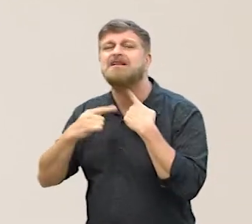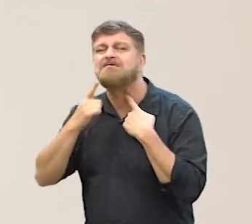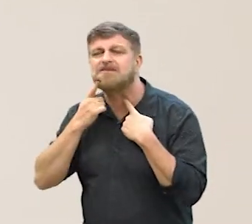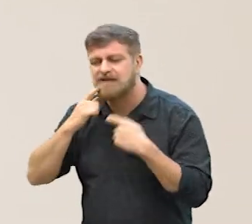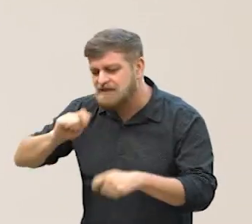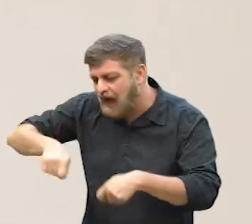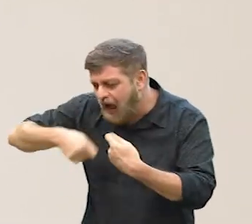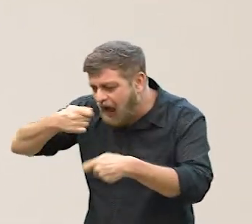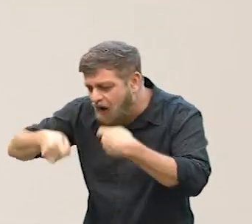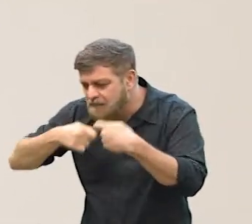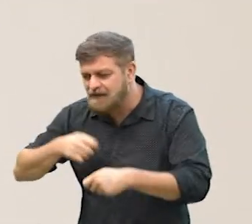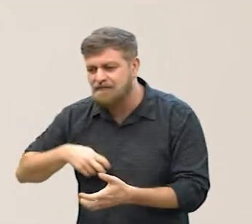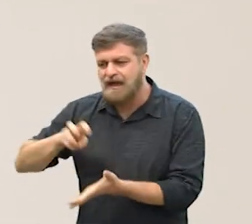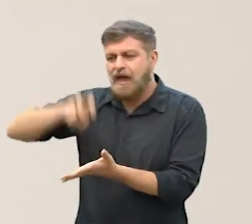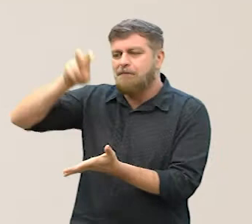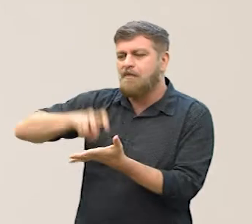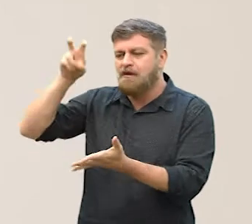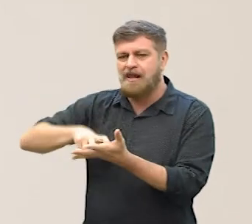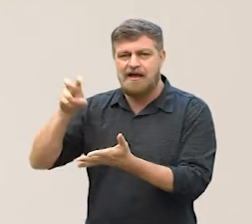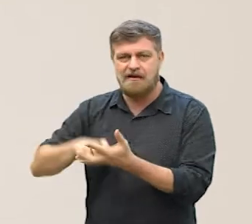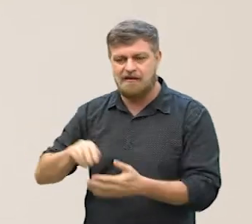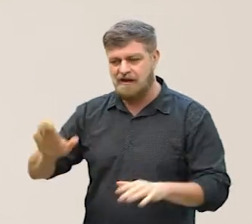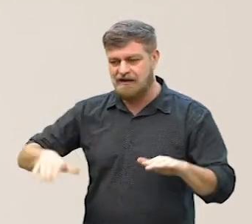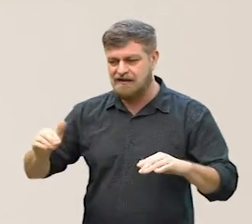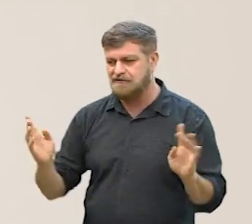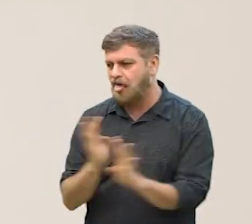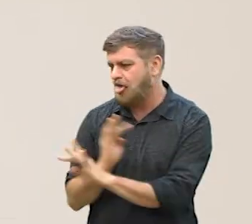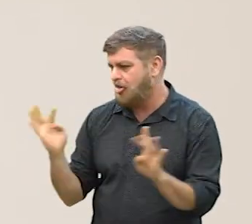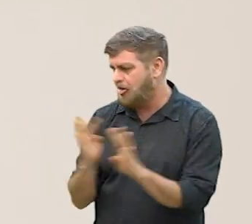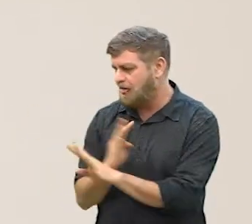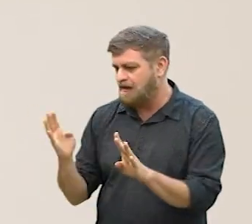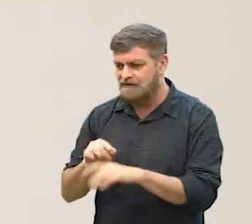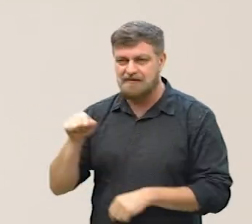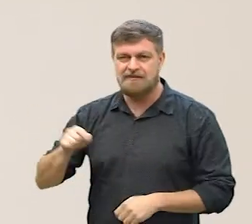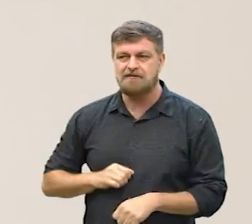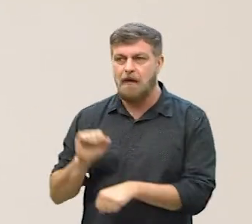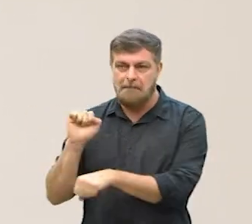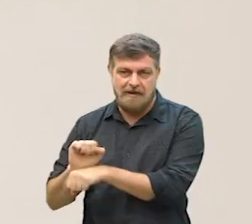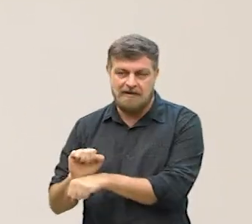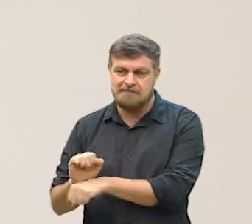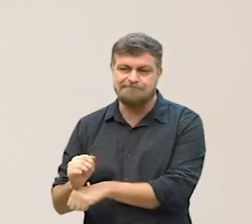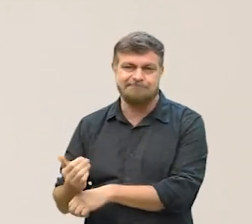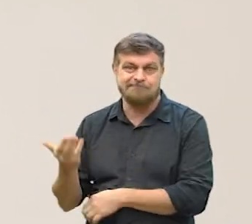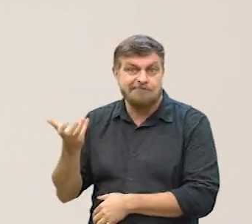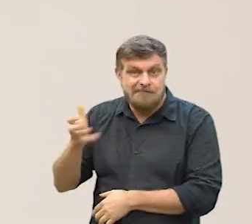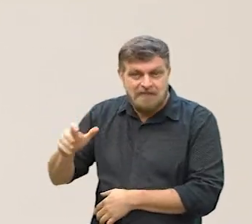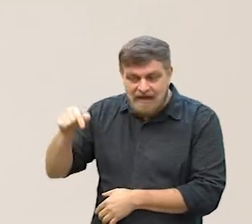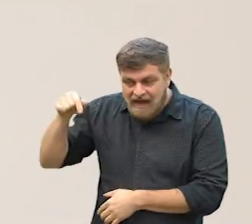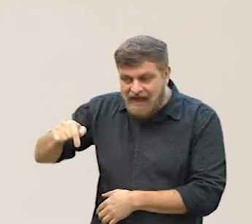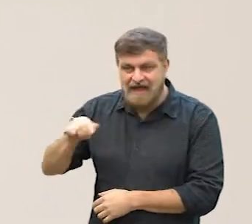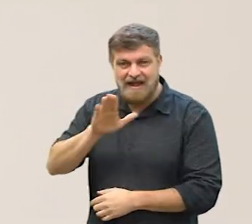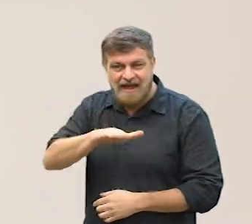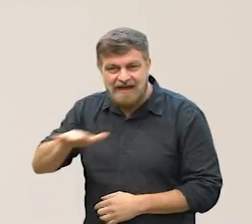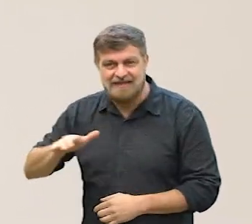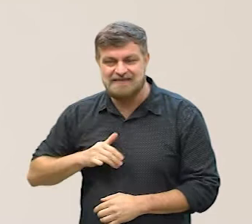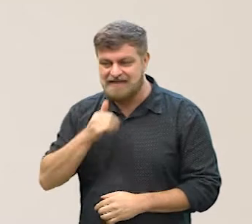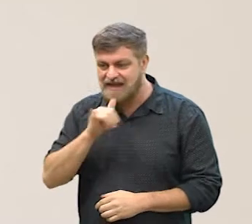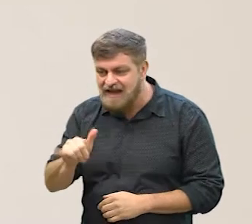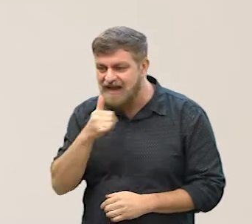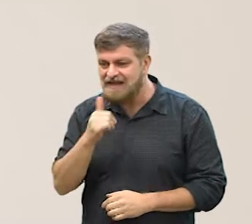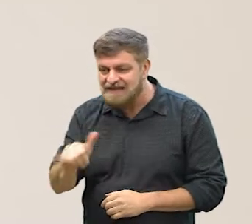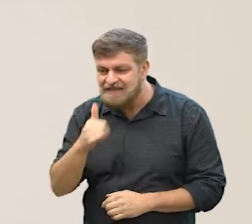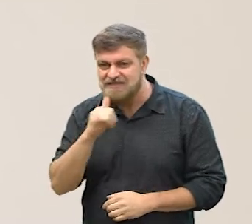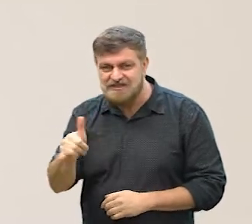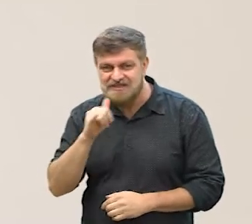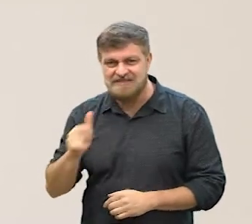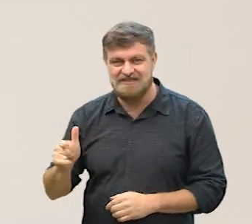comer, ou ela quer assistir, ou ela quer pular, ou ela quer, enfim, ter algumas atividades relacionadas que ela tem as